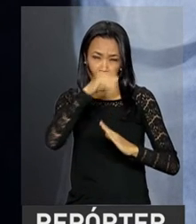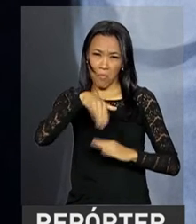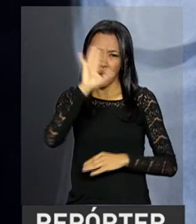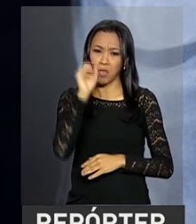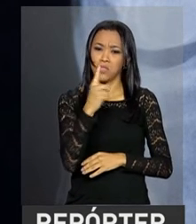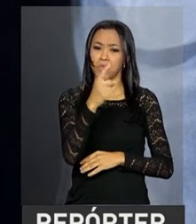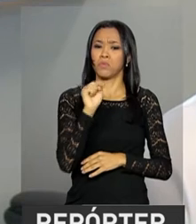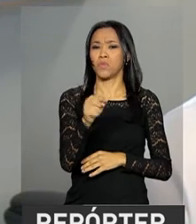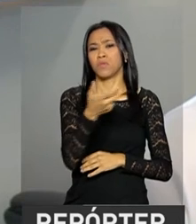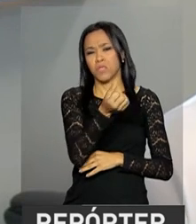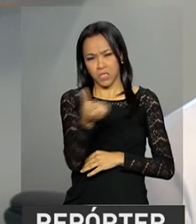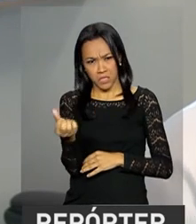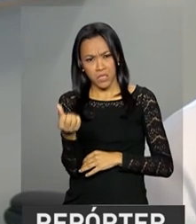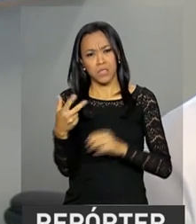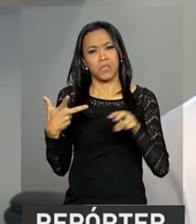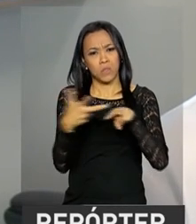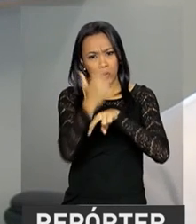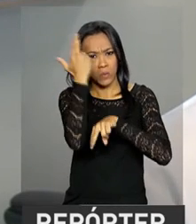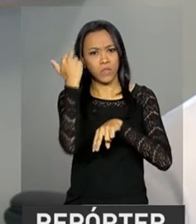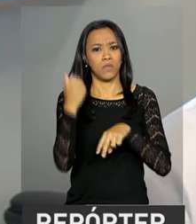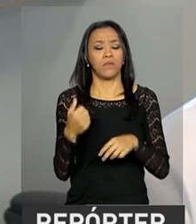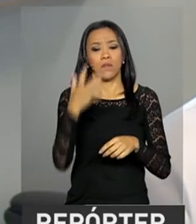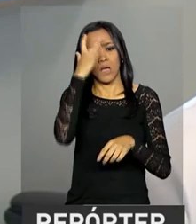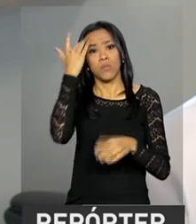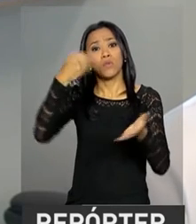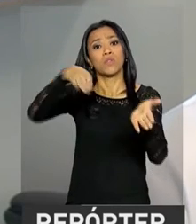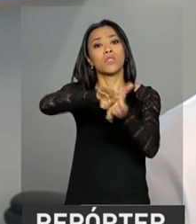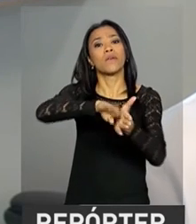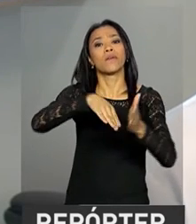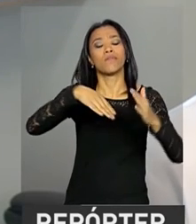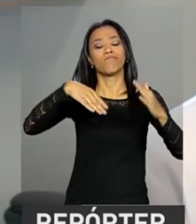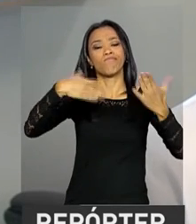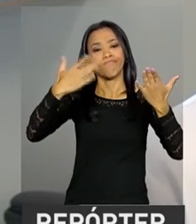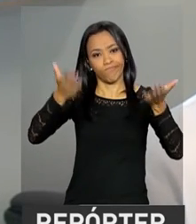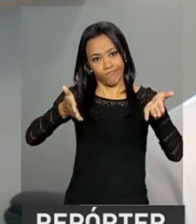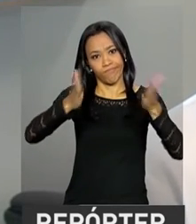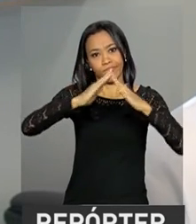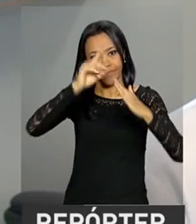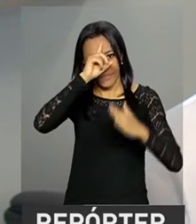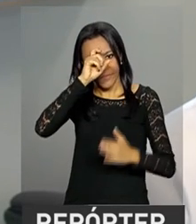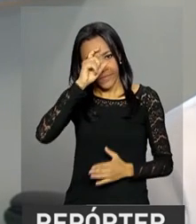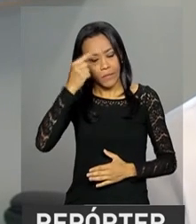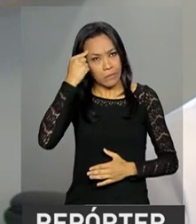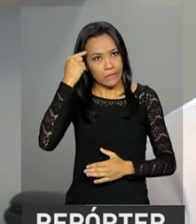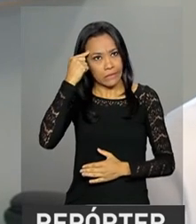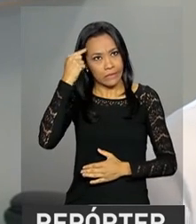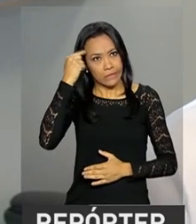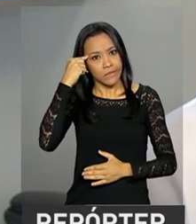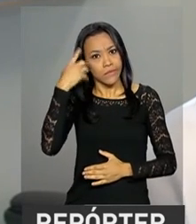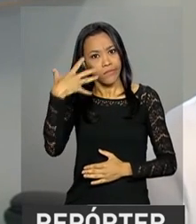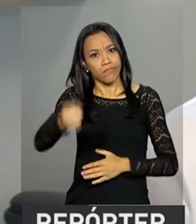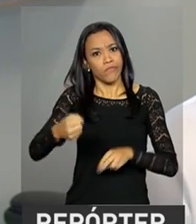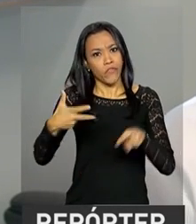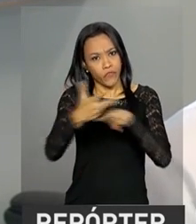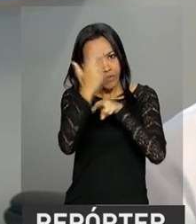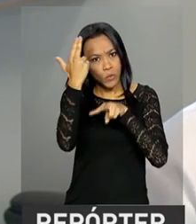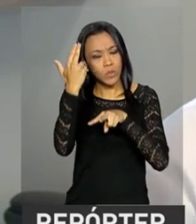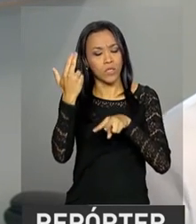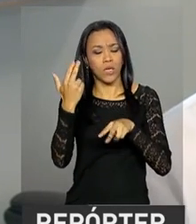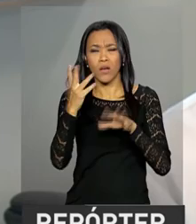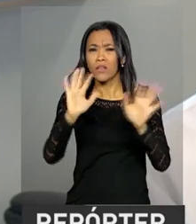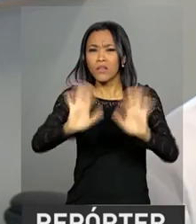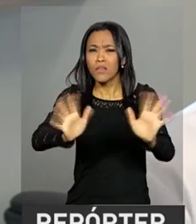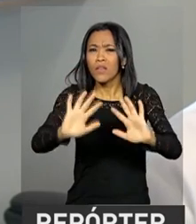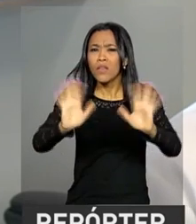de joelho quase 3 chega aqui no hospital já qual é a sensação de fazer cirurgia a gente mostra